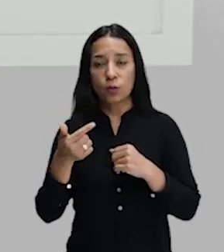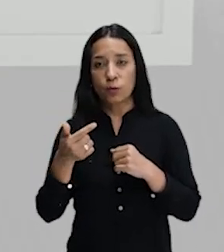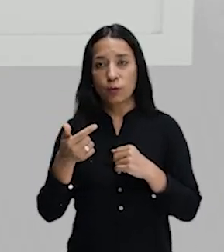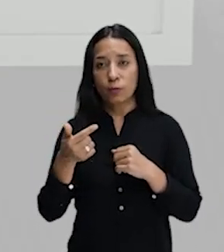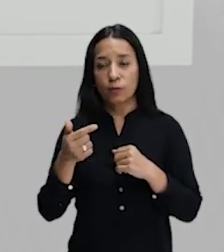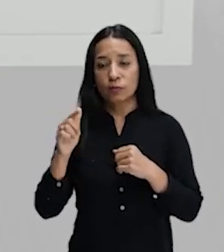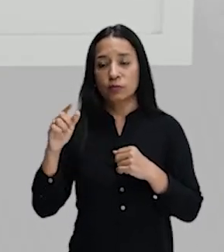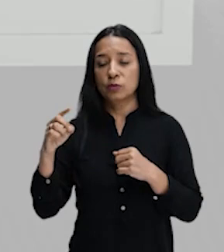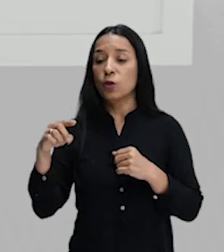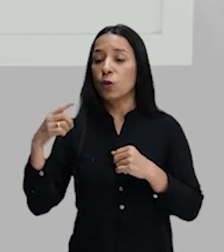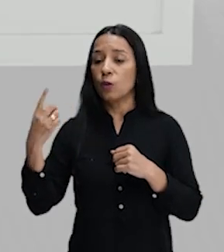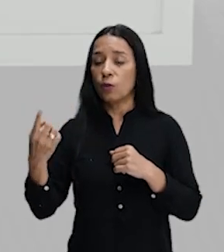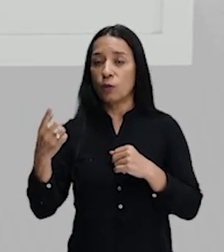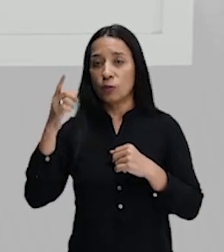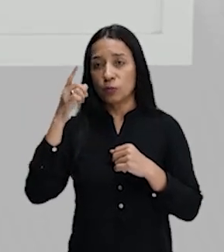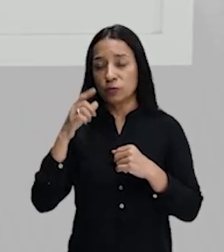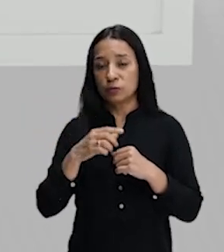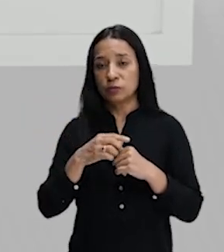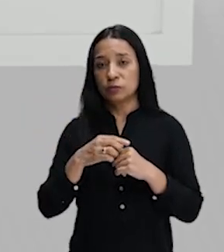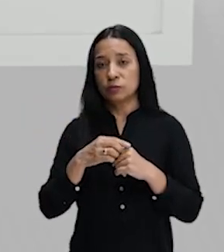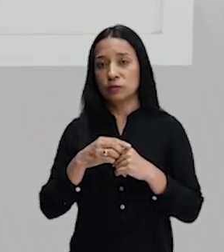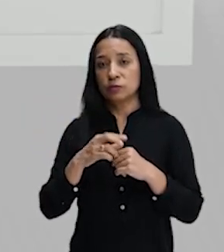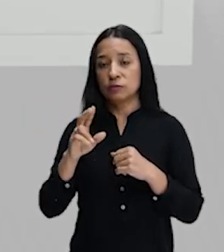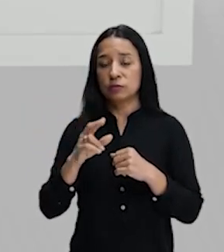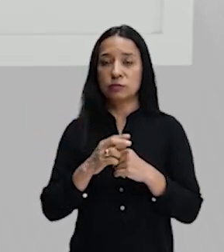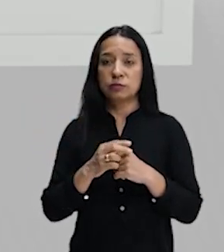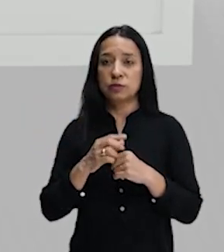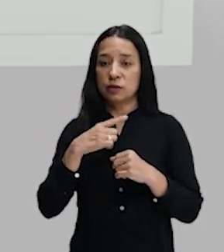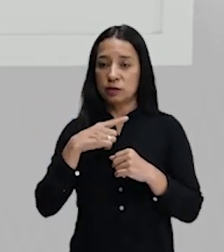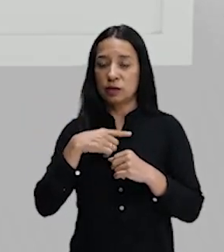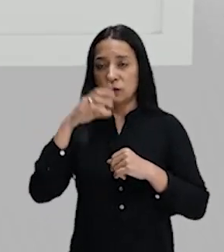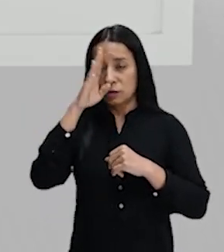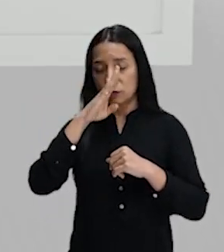outra aplicação, essa nós temos aqui no Brasil,